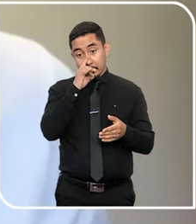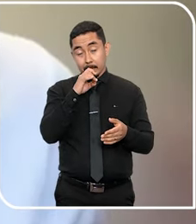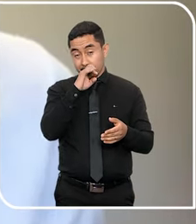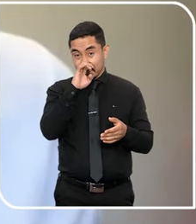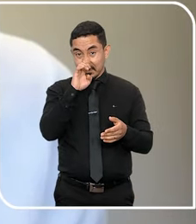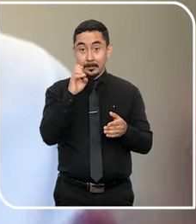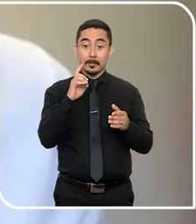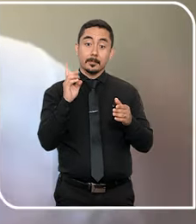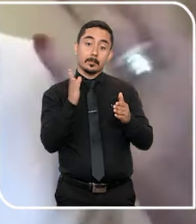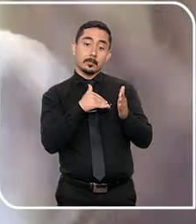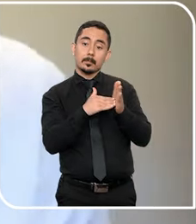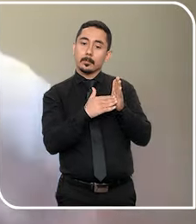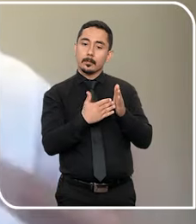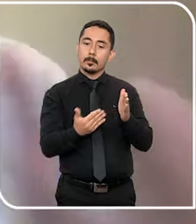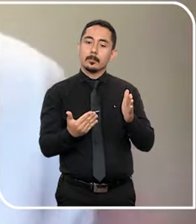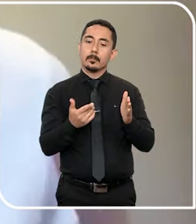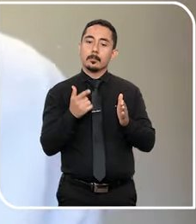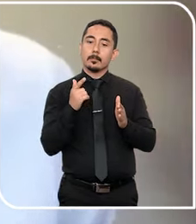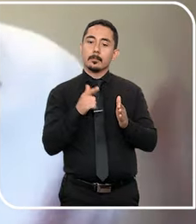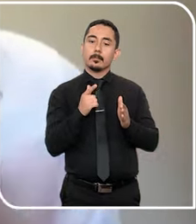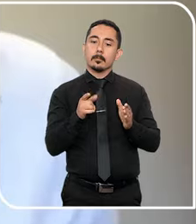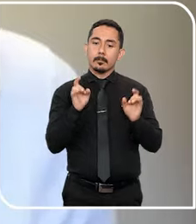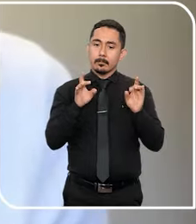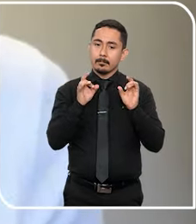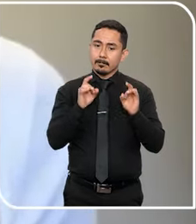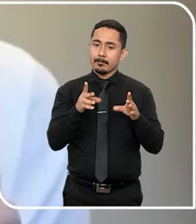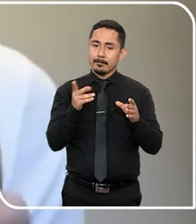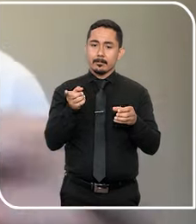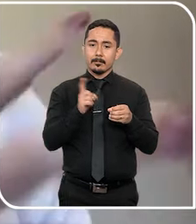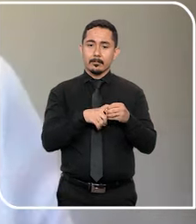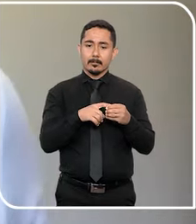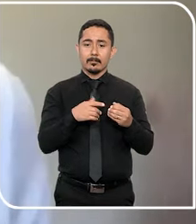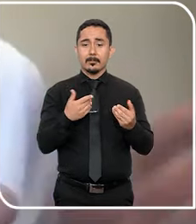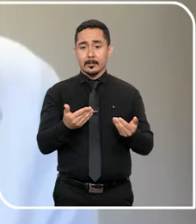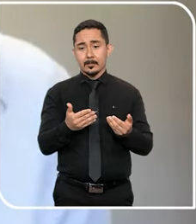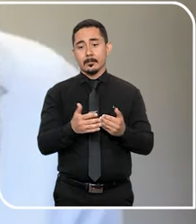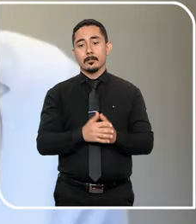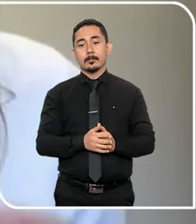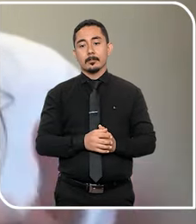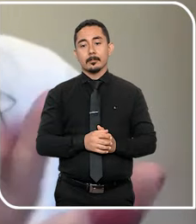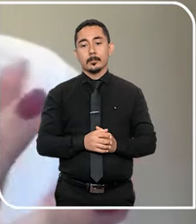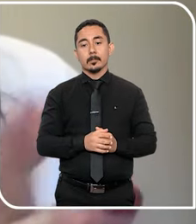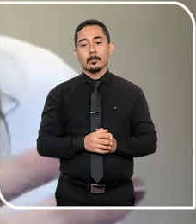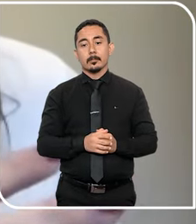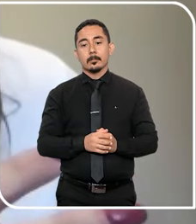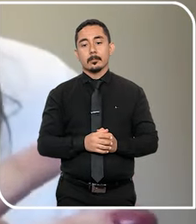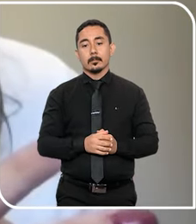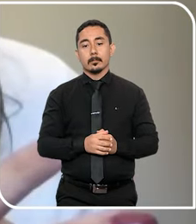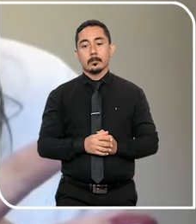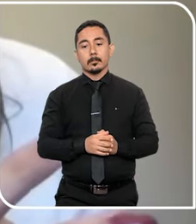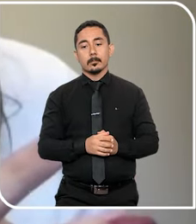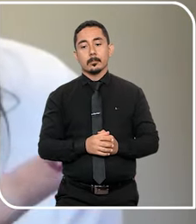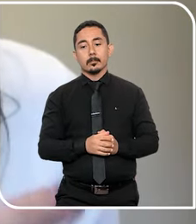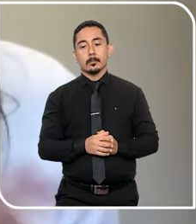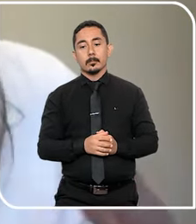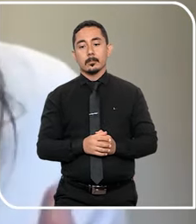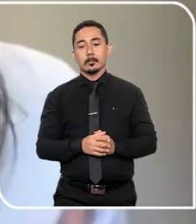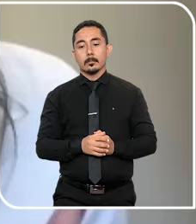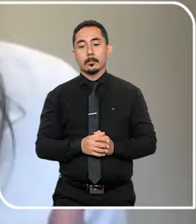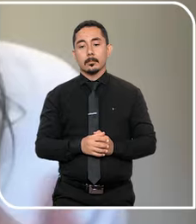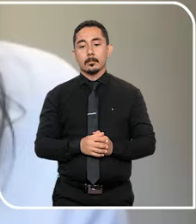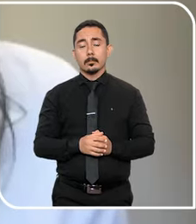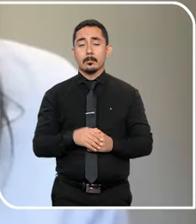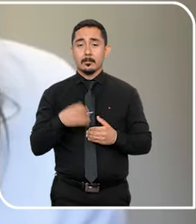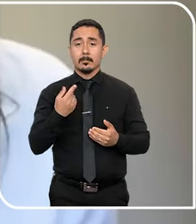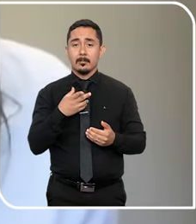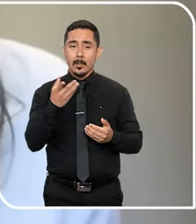por essa transição aí no Brasil que quase voltou né a escola especial a H pouco tempo então Eh é é muito